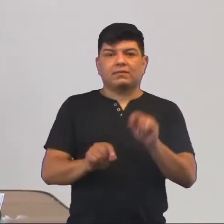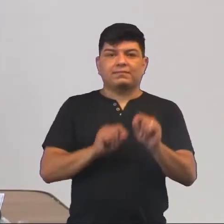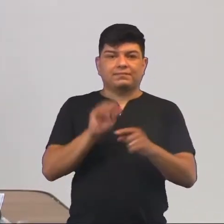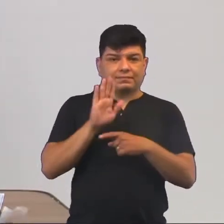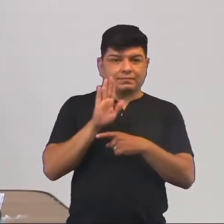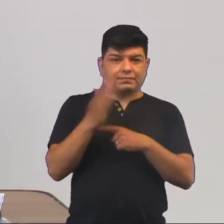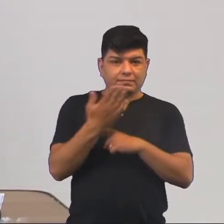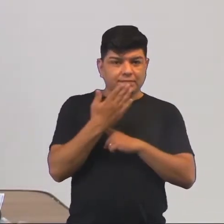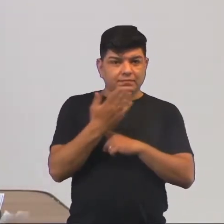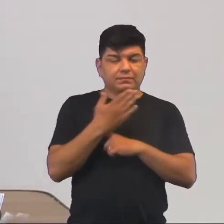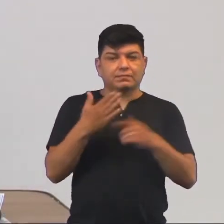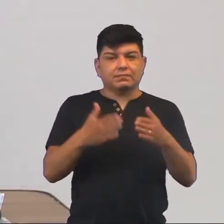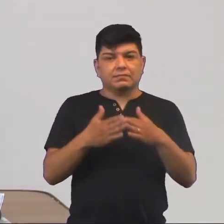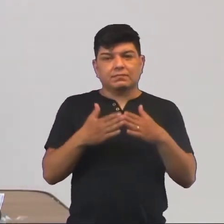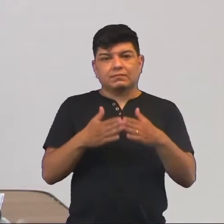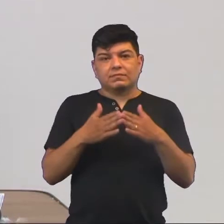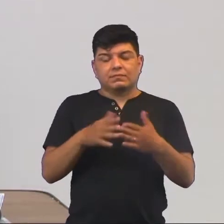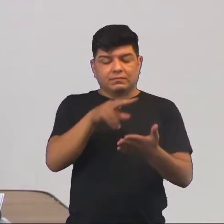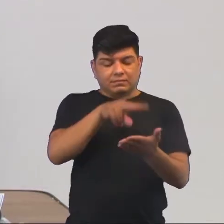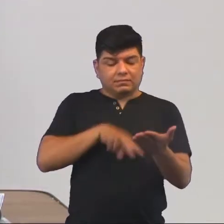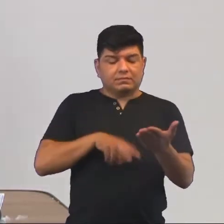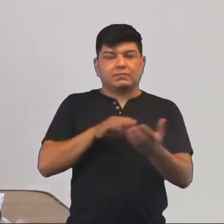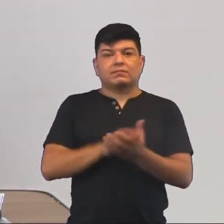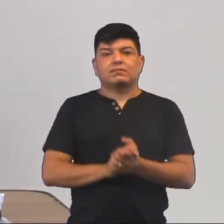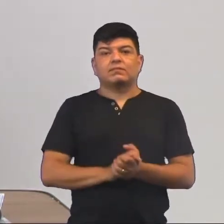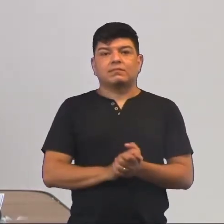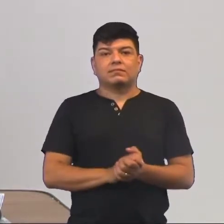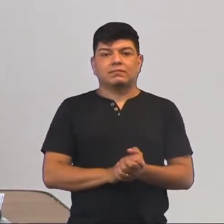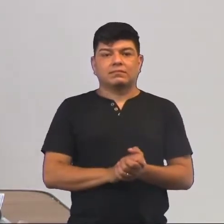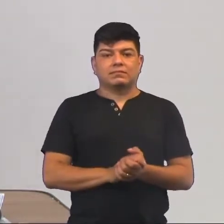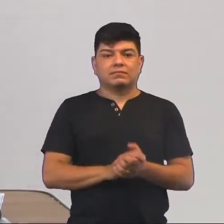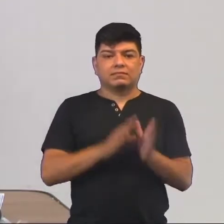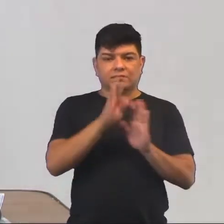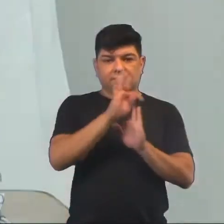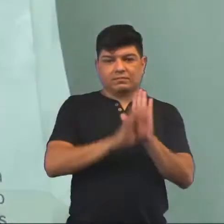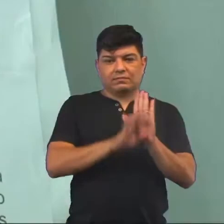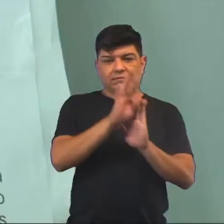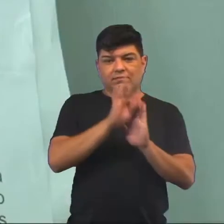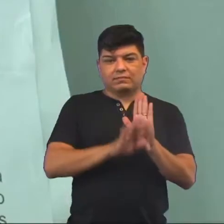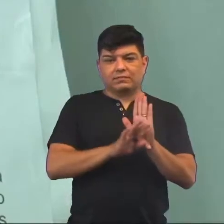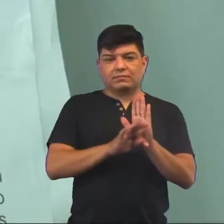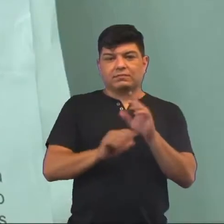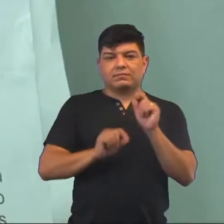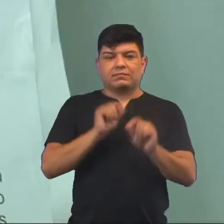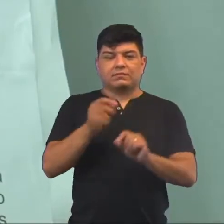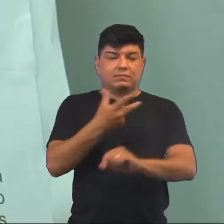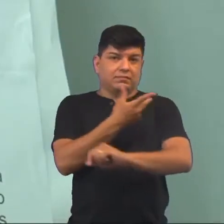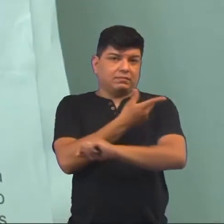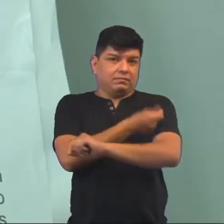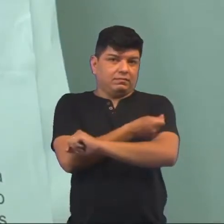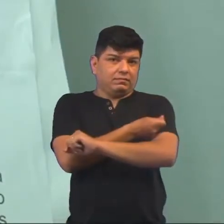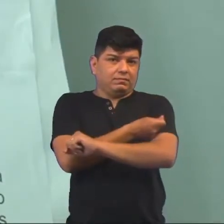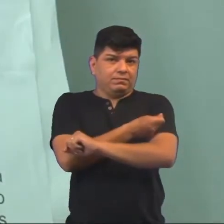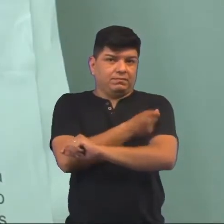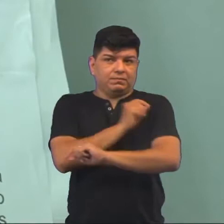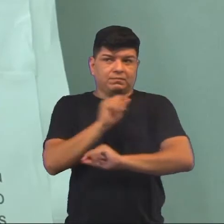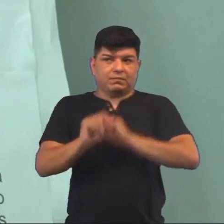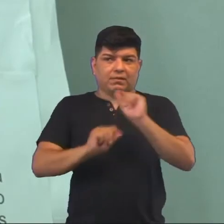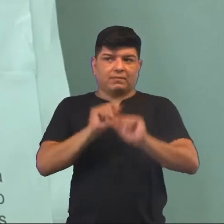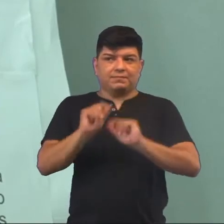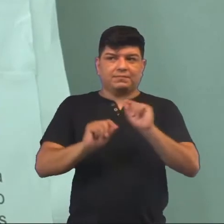para me ajudar, tá bom? Vamos para a leitura do texto. O texto que nós vamos ler fala sobre vacinas,